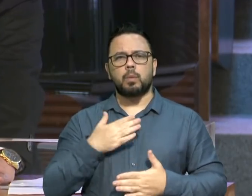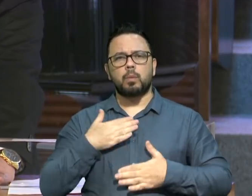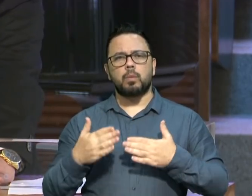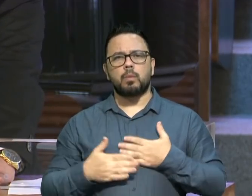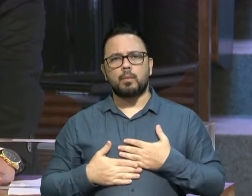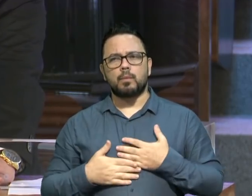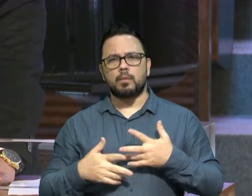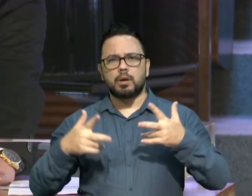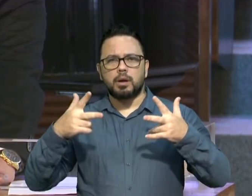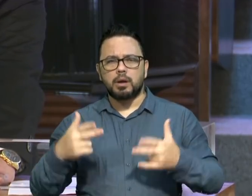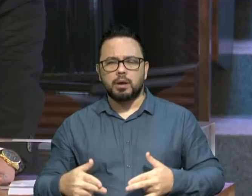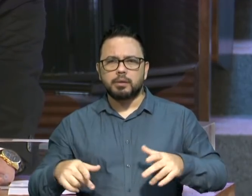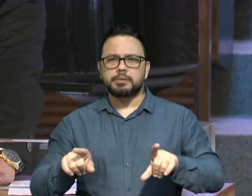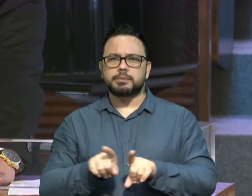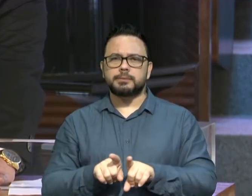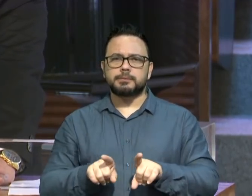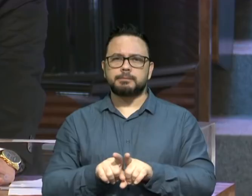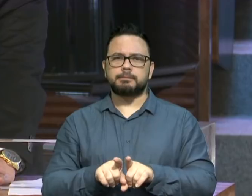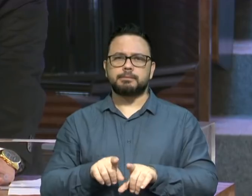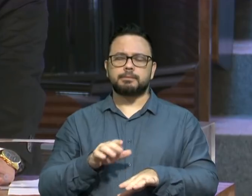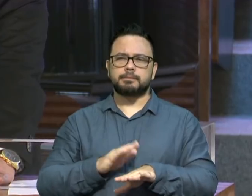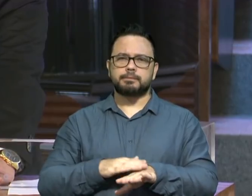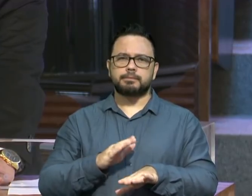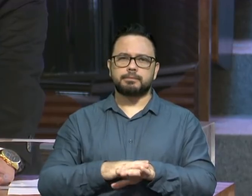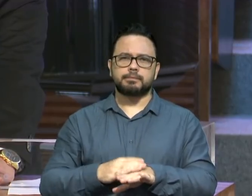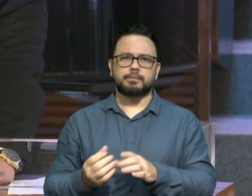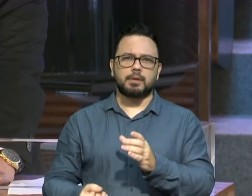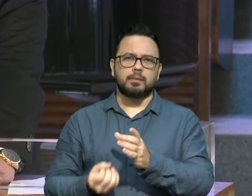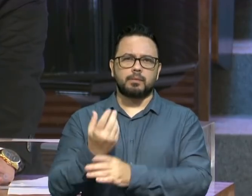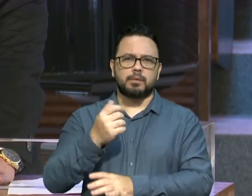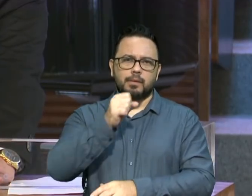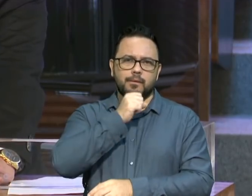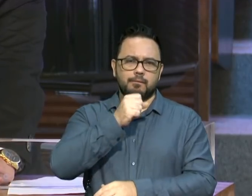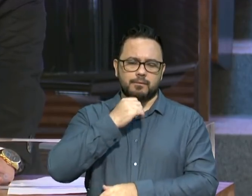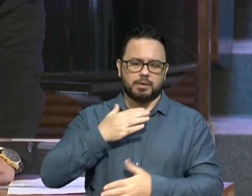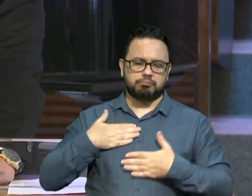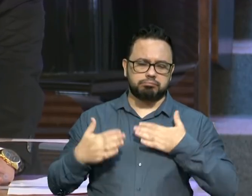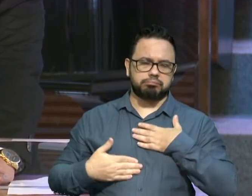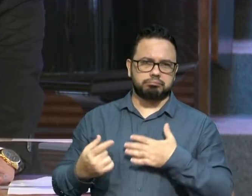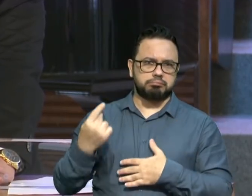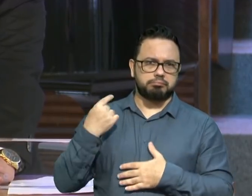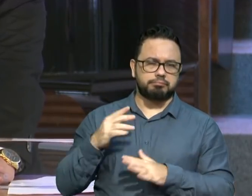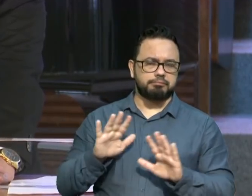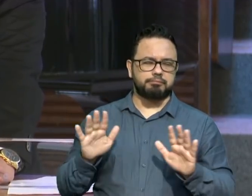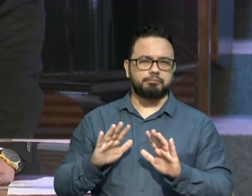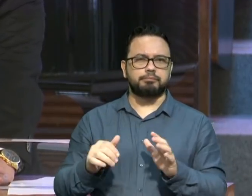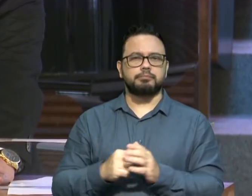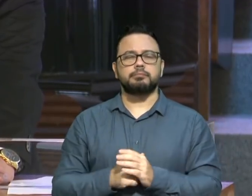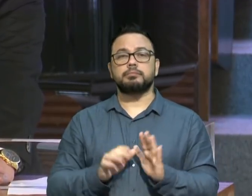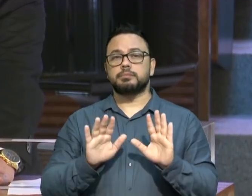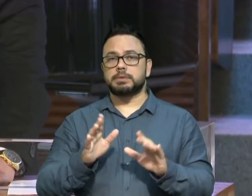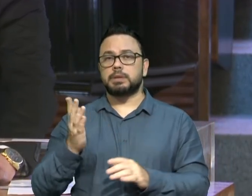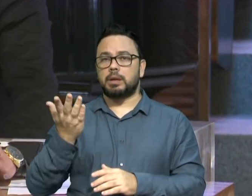das mesmas partículas de matéria que foram que formavam antigo corpo contudo diz a serva de Deus EA Bíblia a